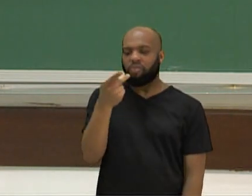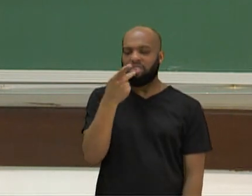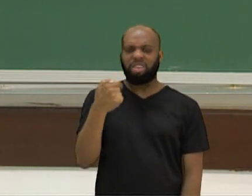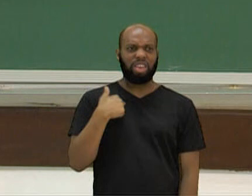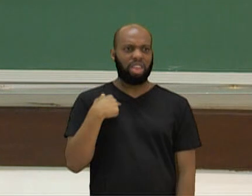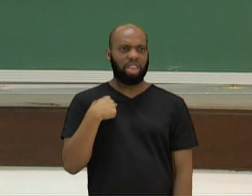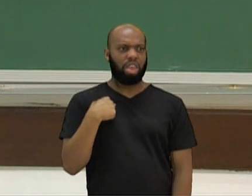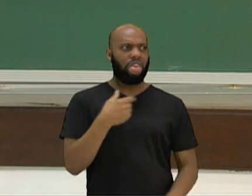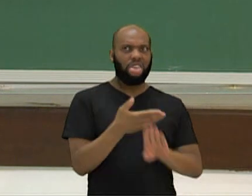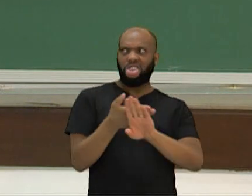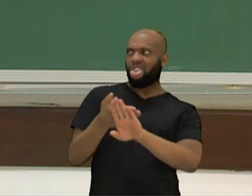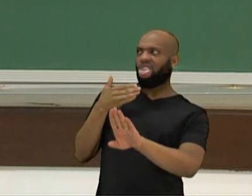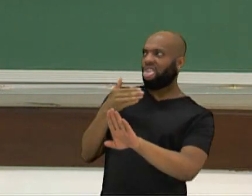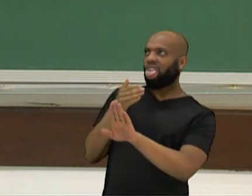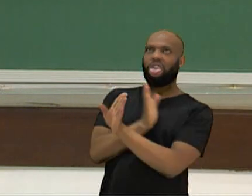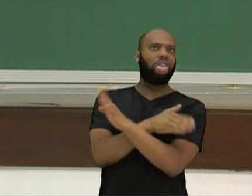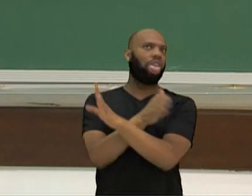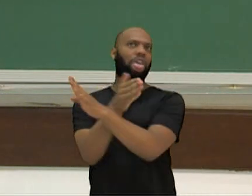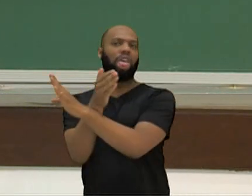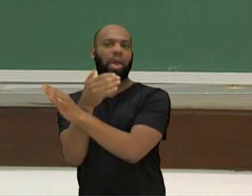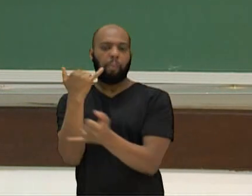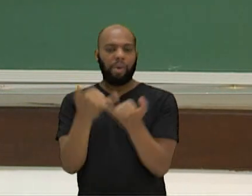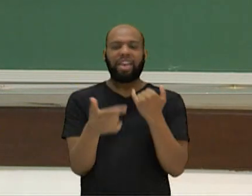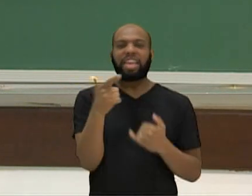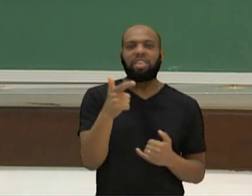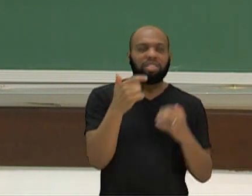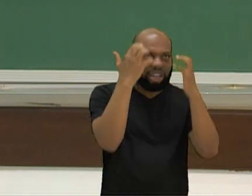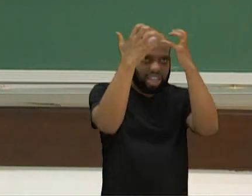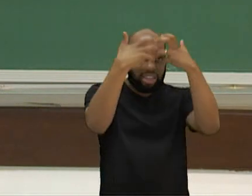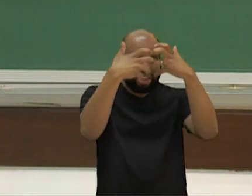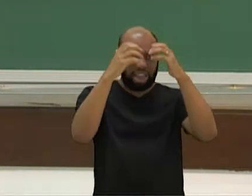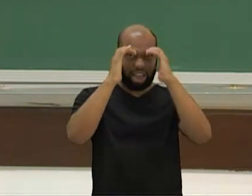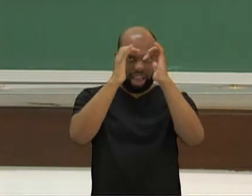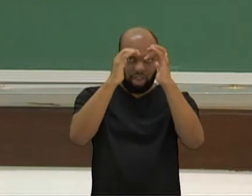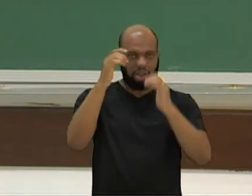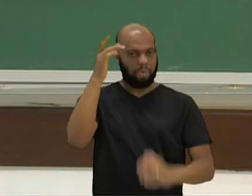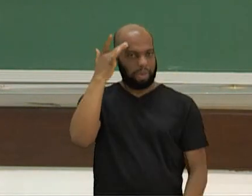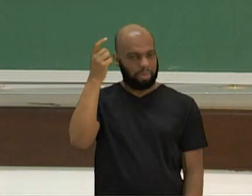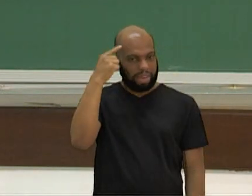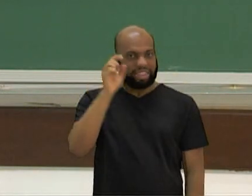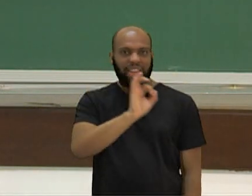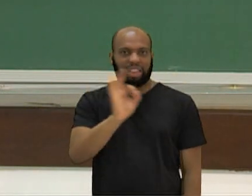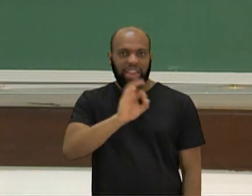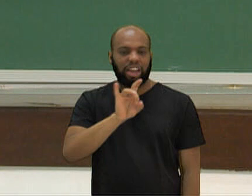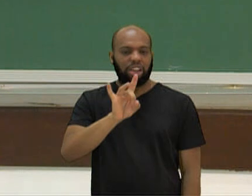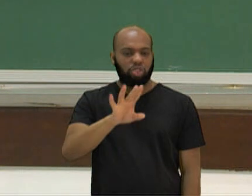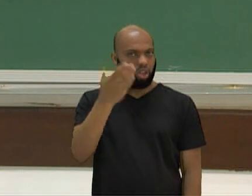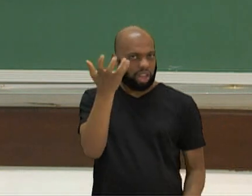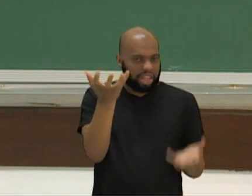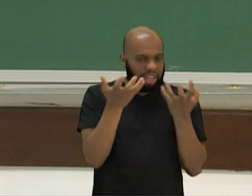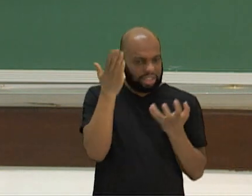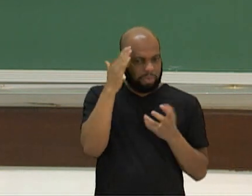estou tão alienado aqui que estou sem cérebro, estou sem pensar sobre outras coisas, que eu quero saber o que está acontecendo na novela.